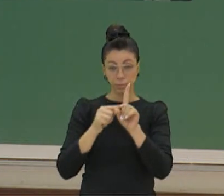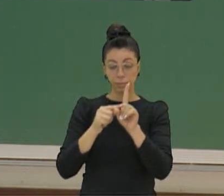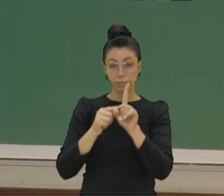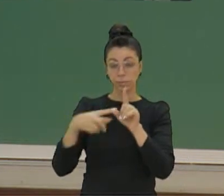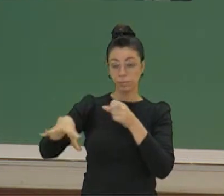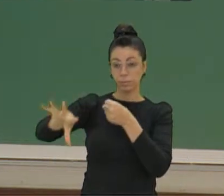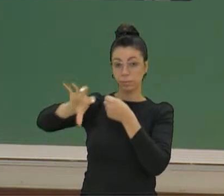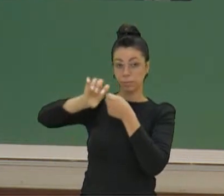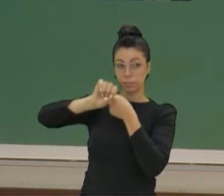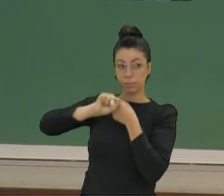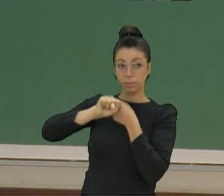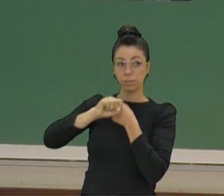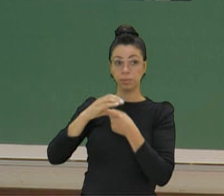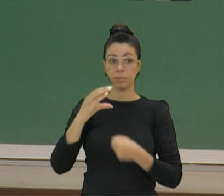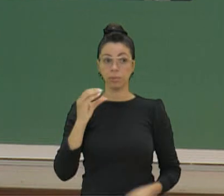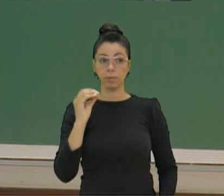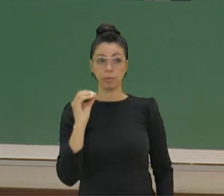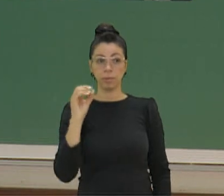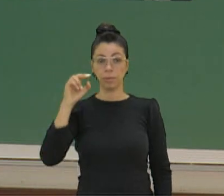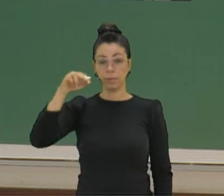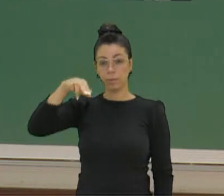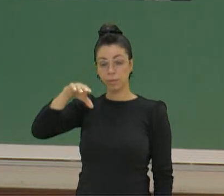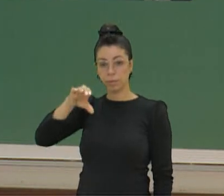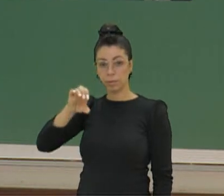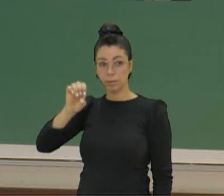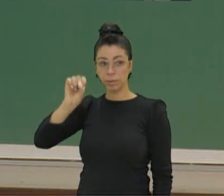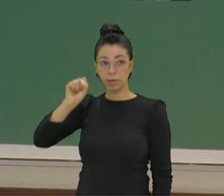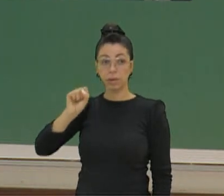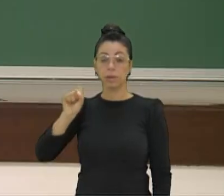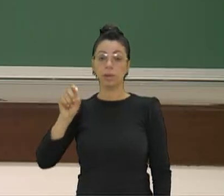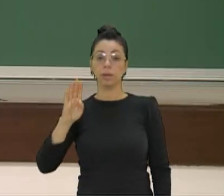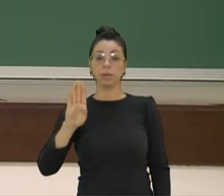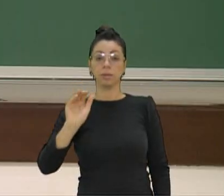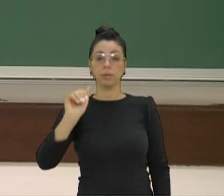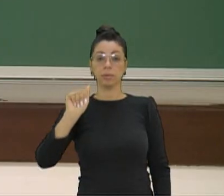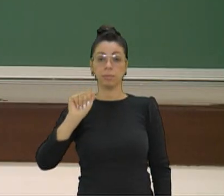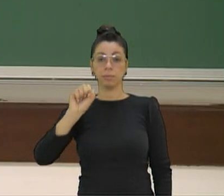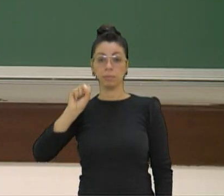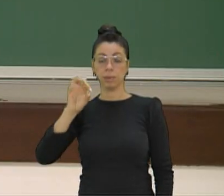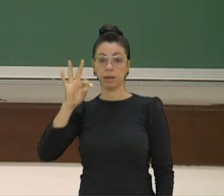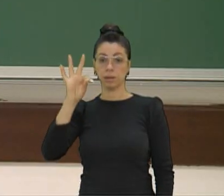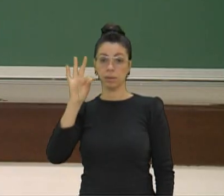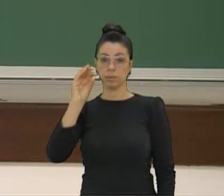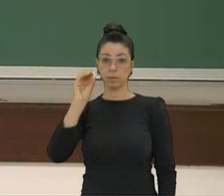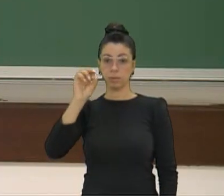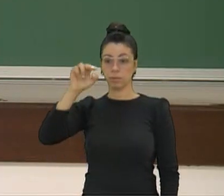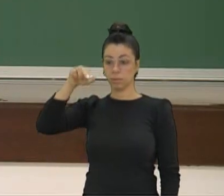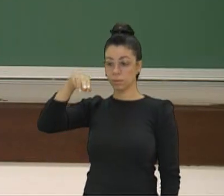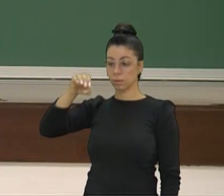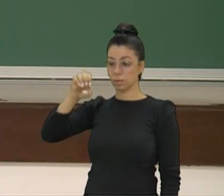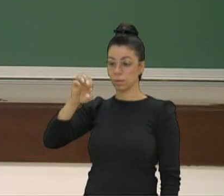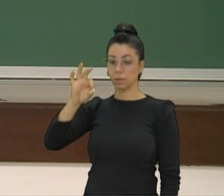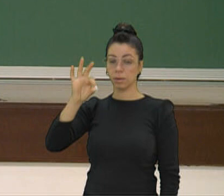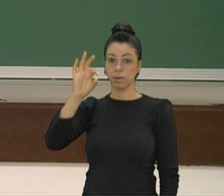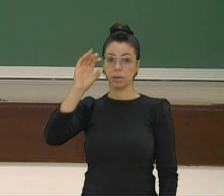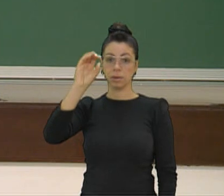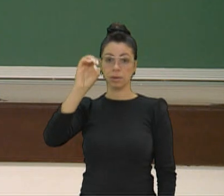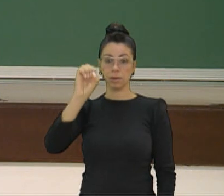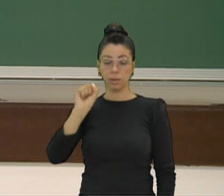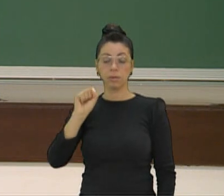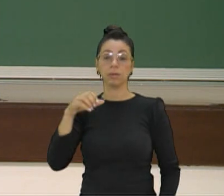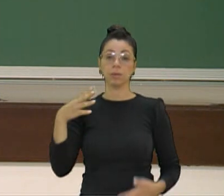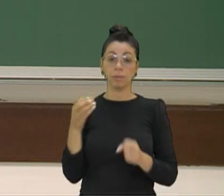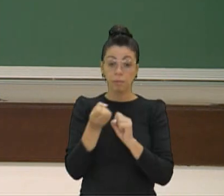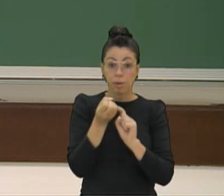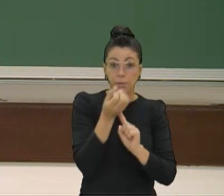fotorreceptores, os cones e os bastonetes. Eu vou dar um spoiler para vocês. Eu sei que vocês gostam de ver séries de